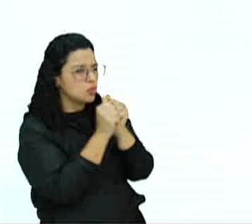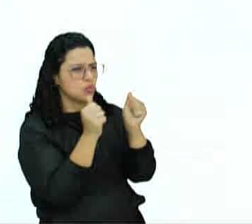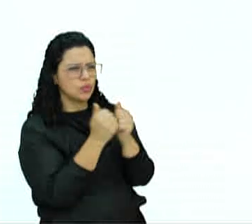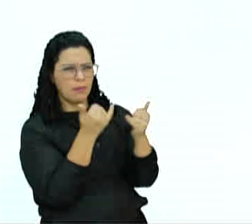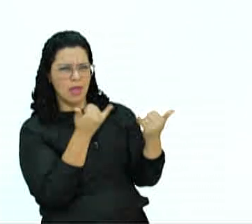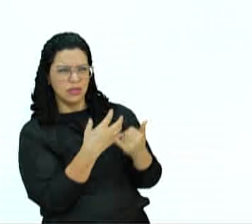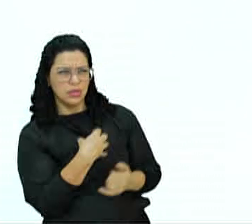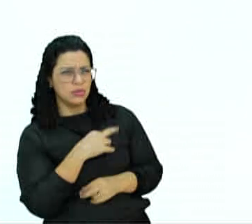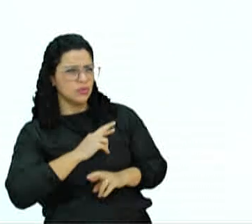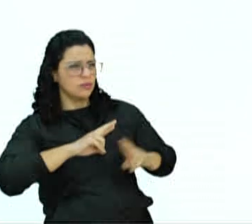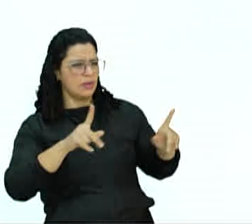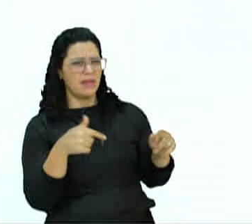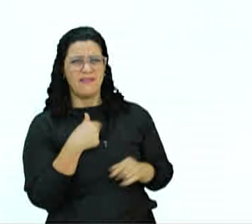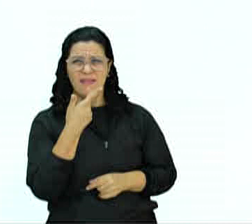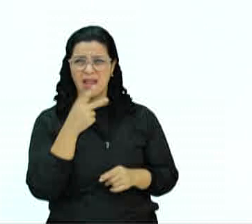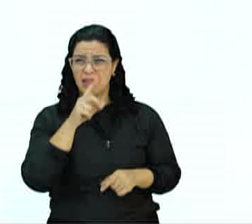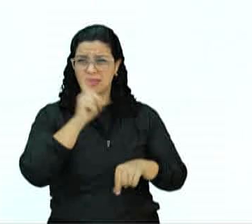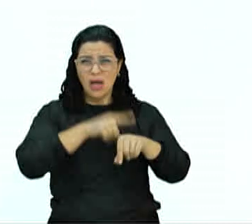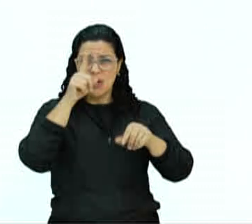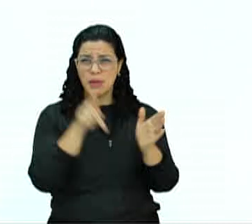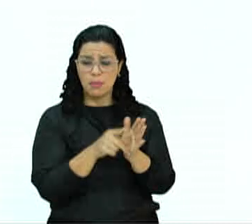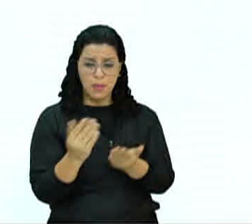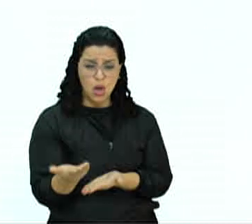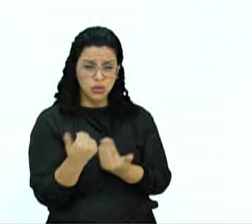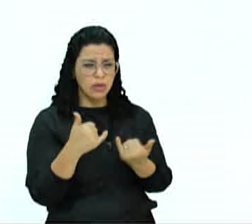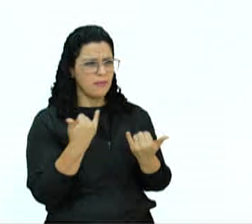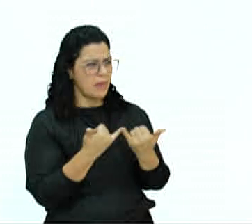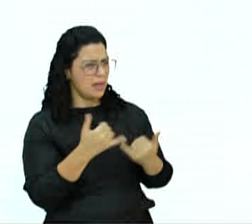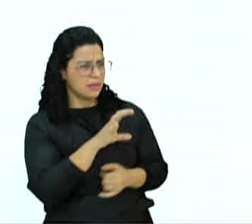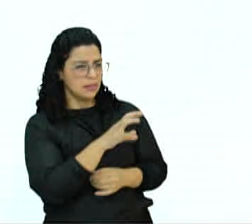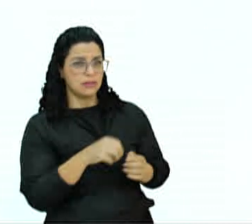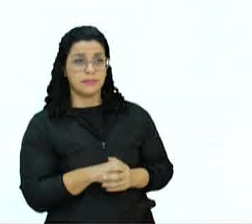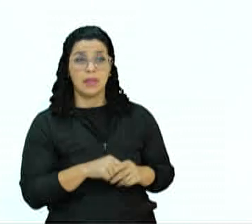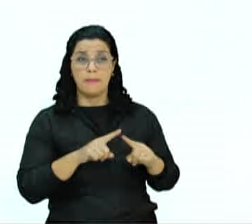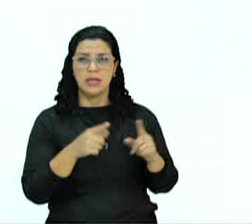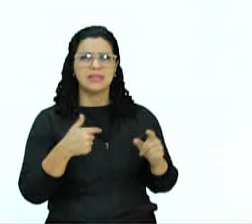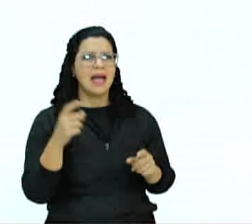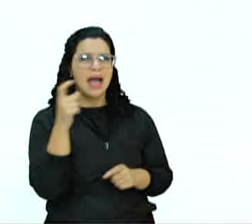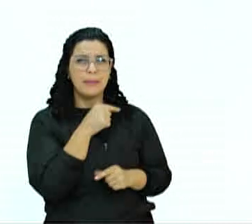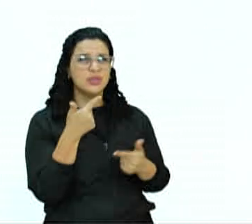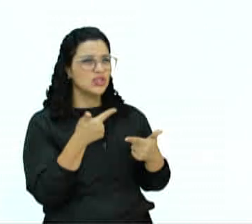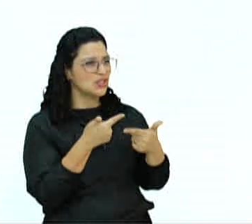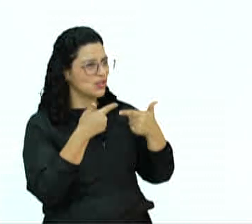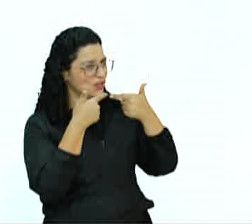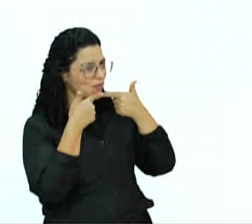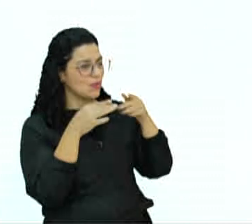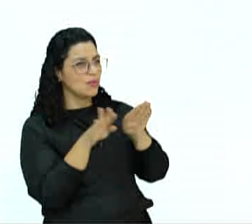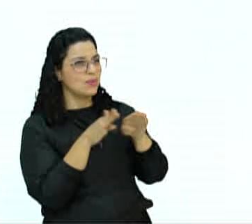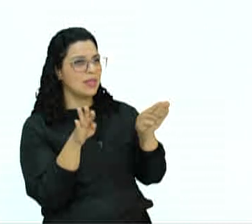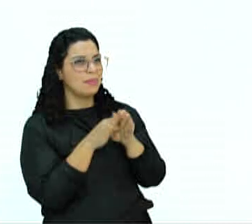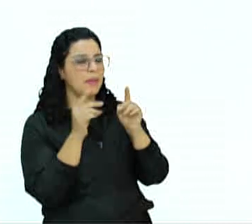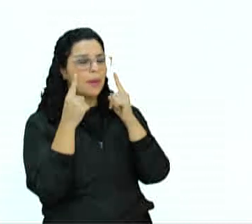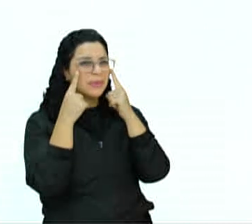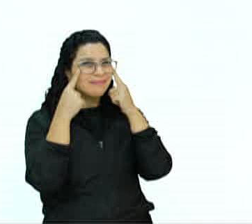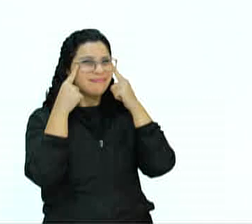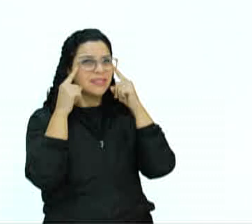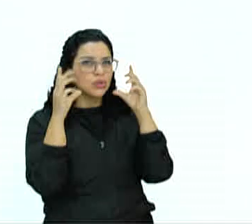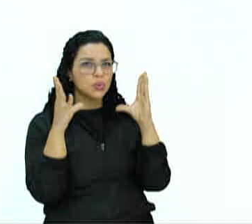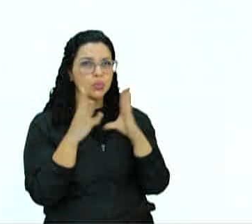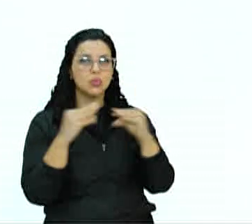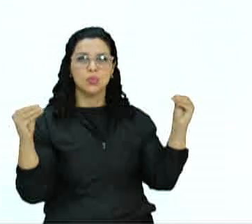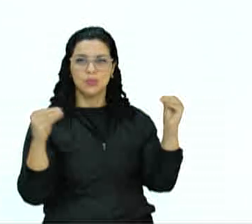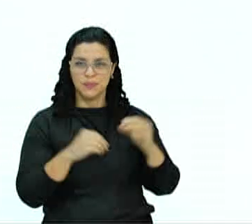astuta. Não era nesse instante tão jovem que aparentava, mas logo sorriu e a rede de rugas desapareceu sem